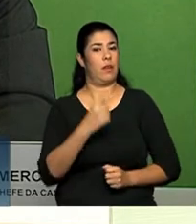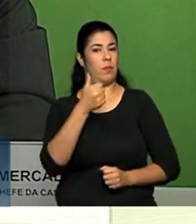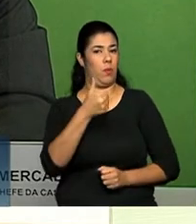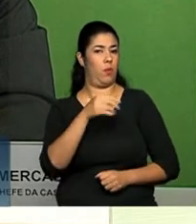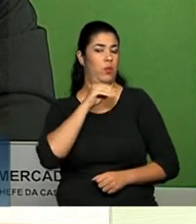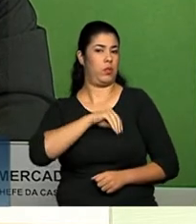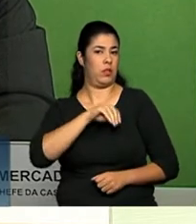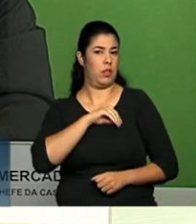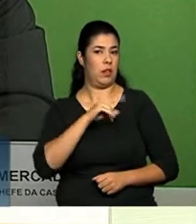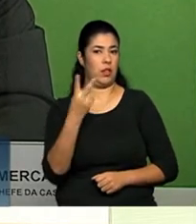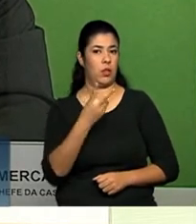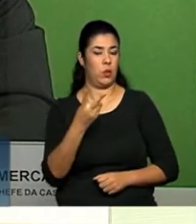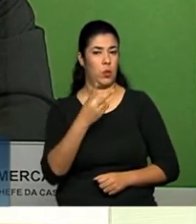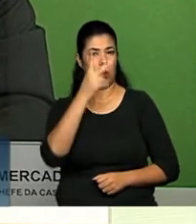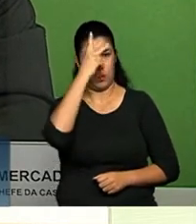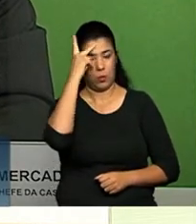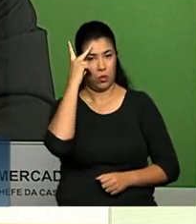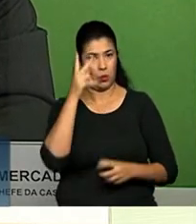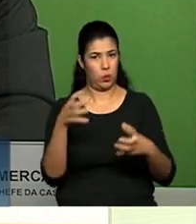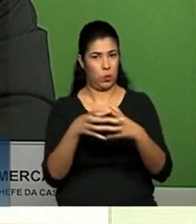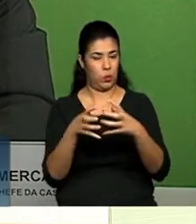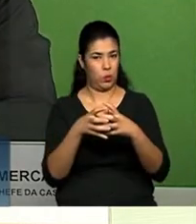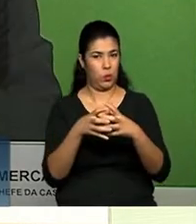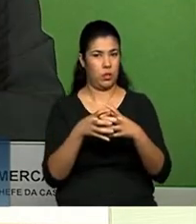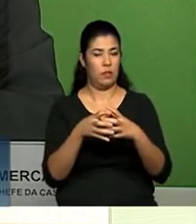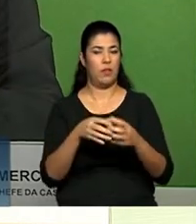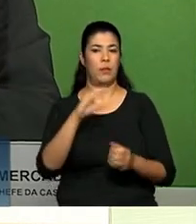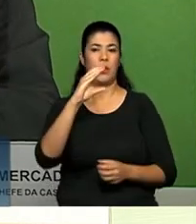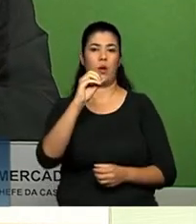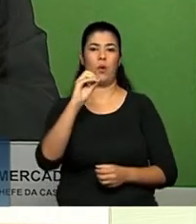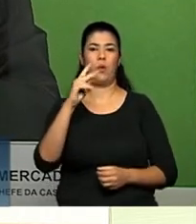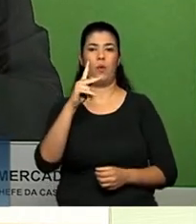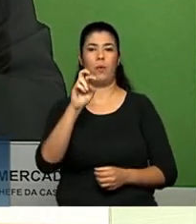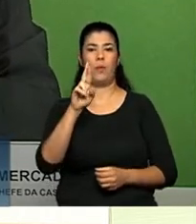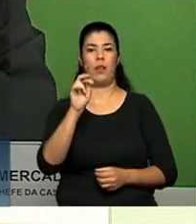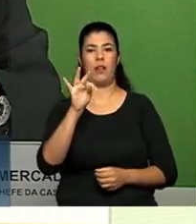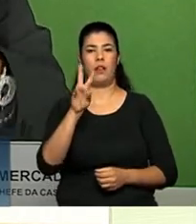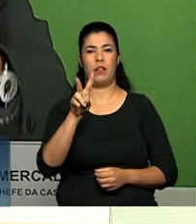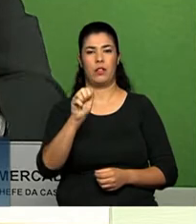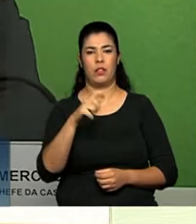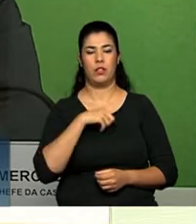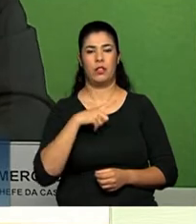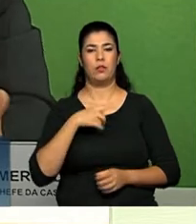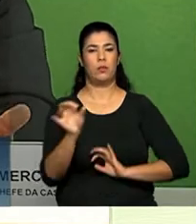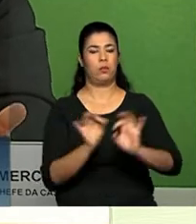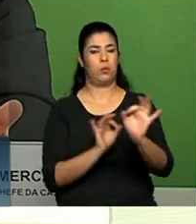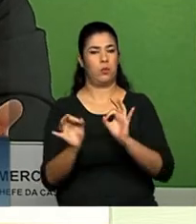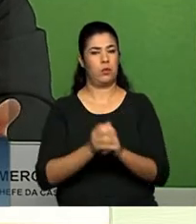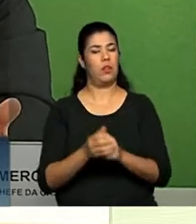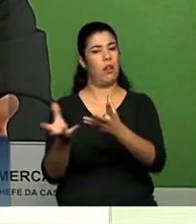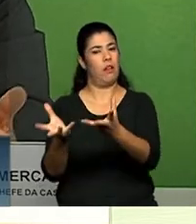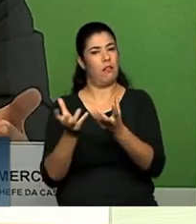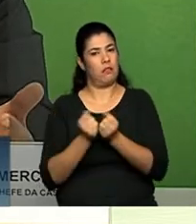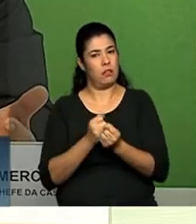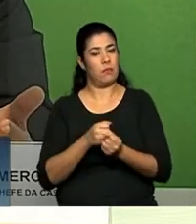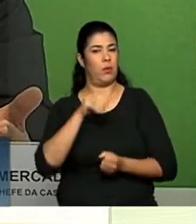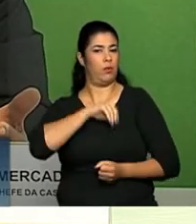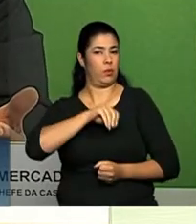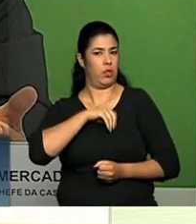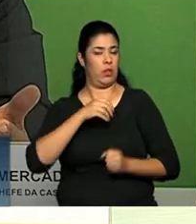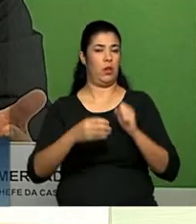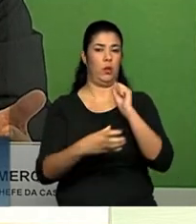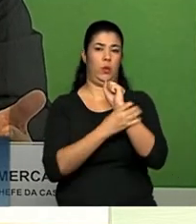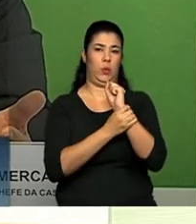com duas testemunhas, virava pescador e passava a receber o seguro defeso. Eu vi, por exemplo, eu coordeno aqui